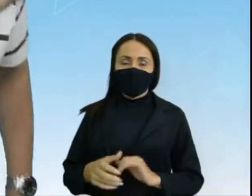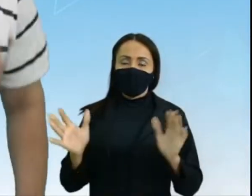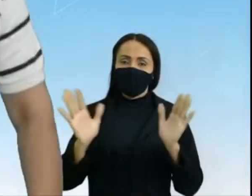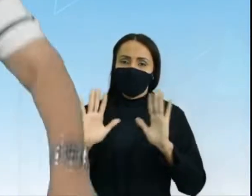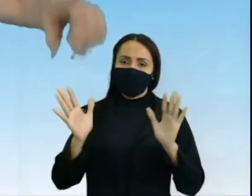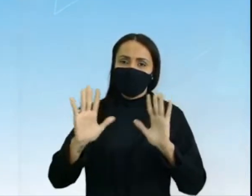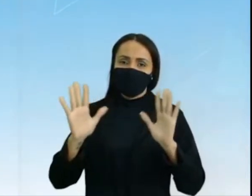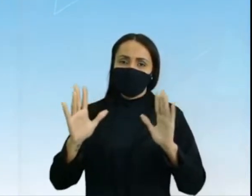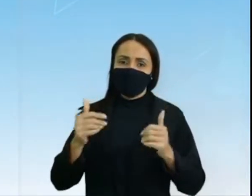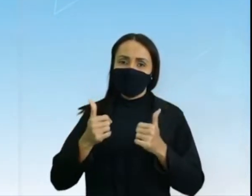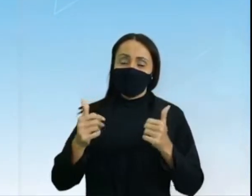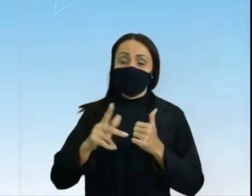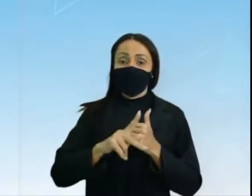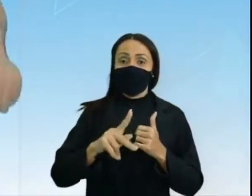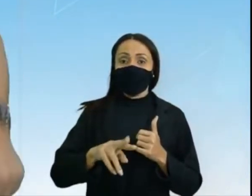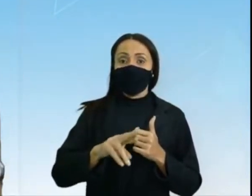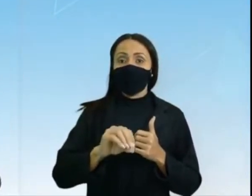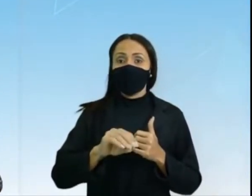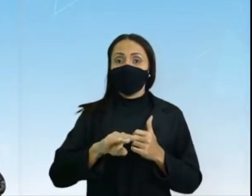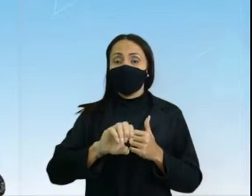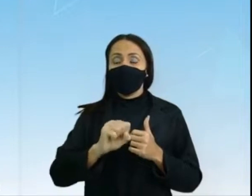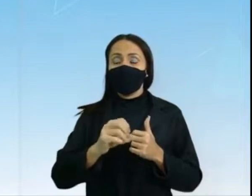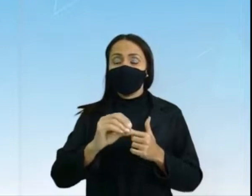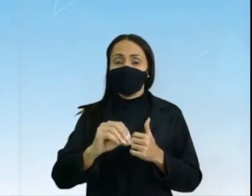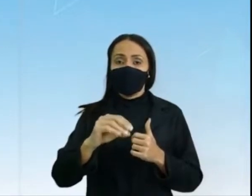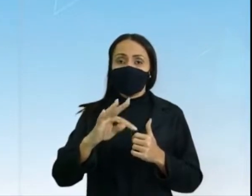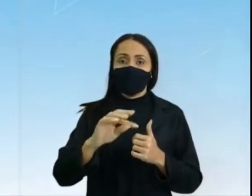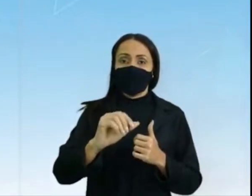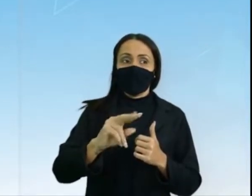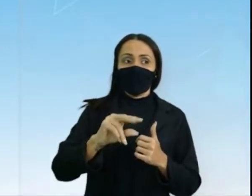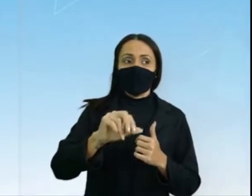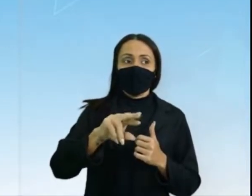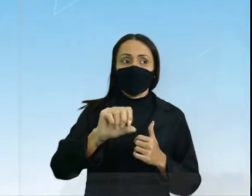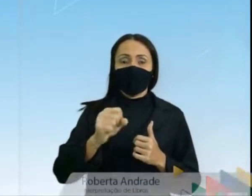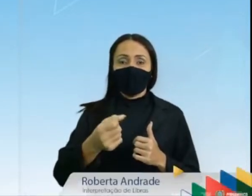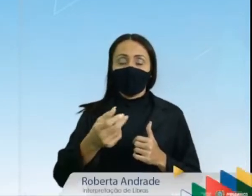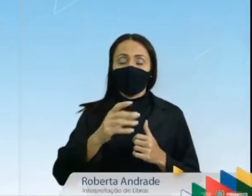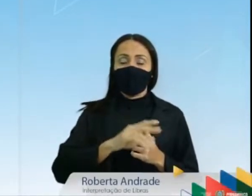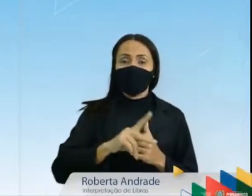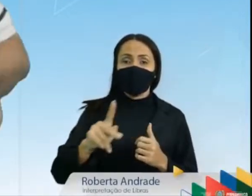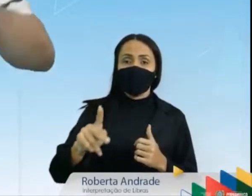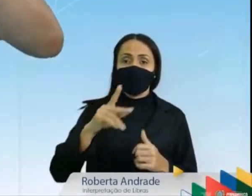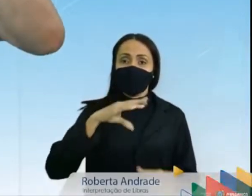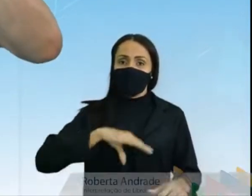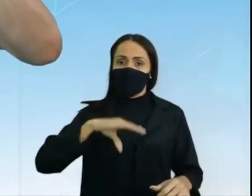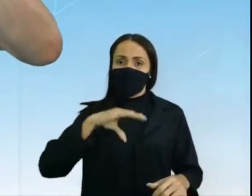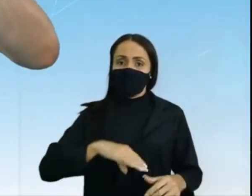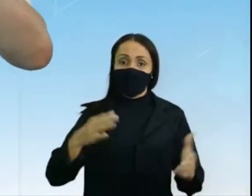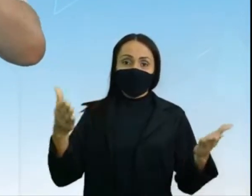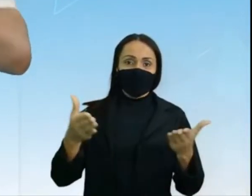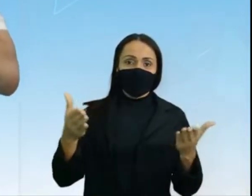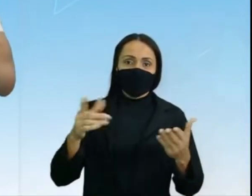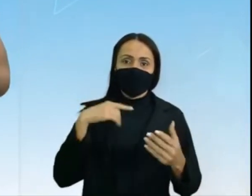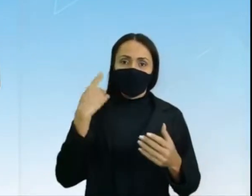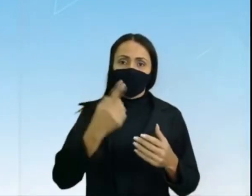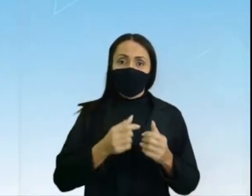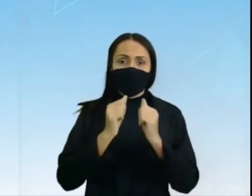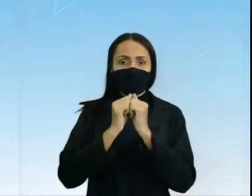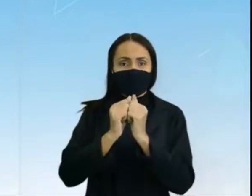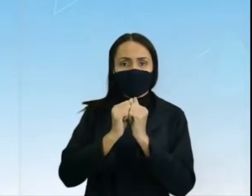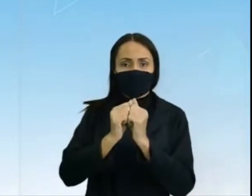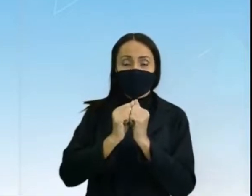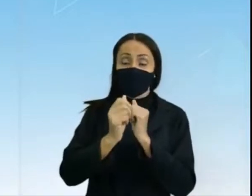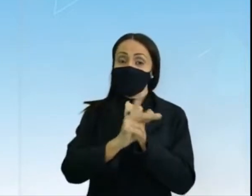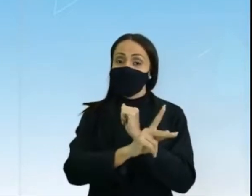Olá, estudantes! Eu sou o professor Robson Anselmo Tavares, professor de língua portuguesa, e hoje, juntamente com